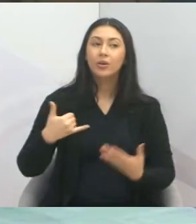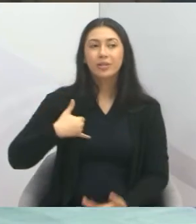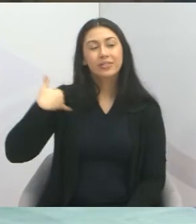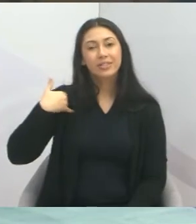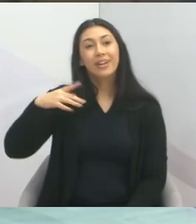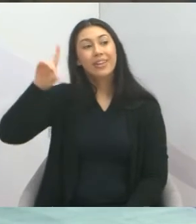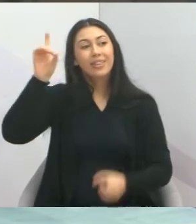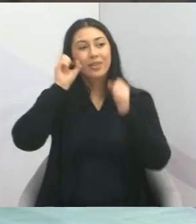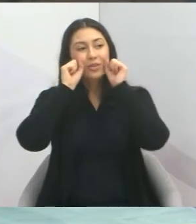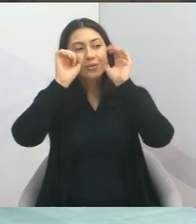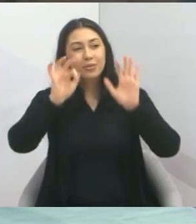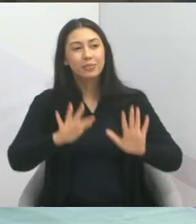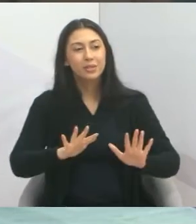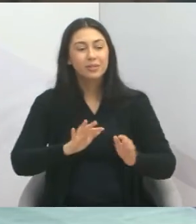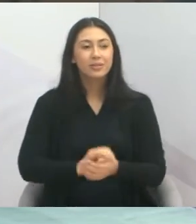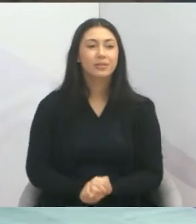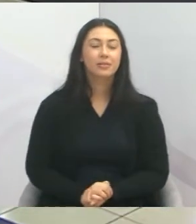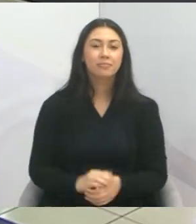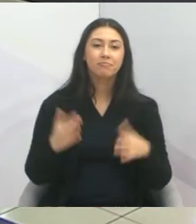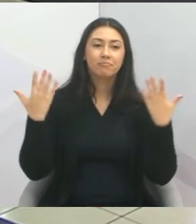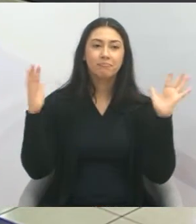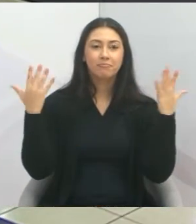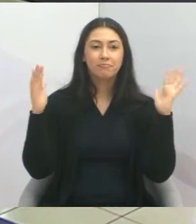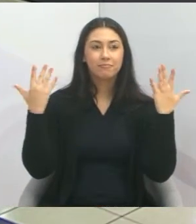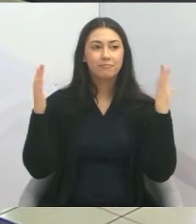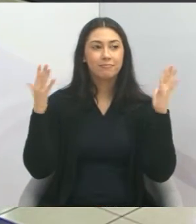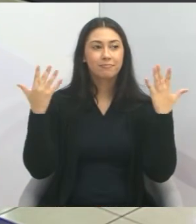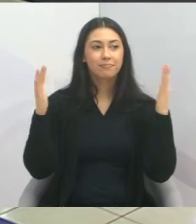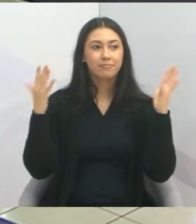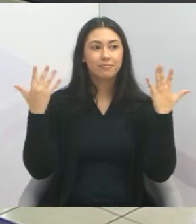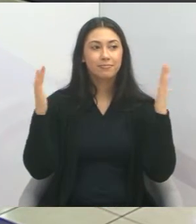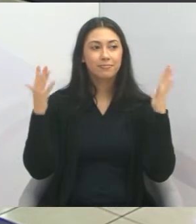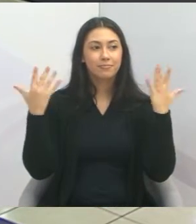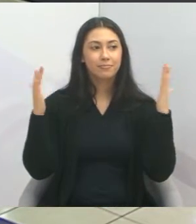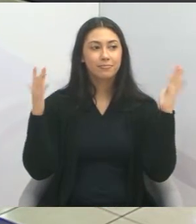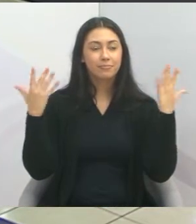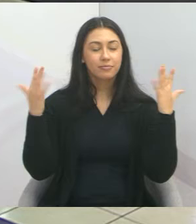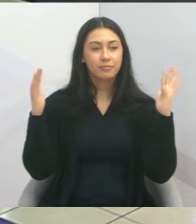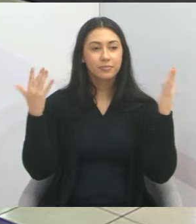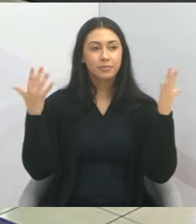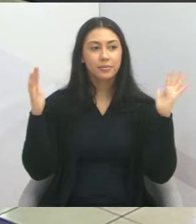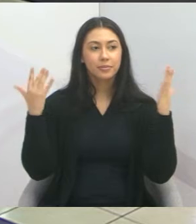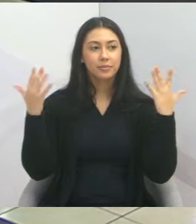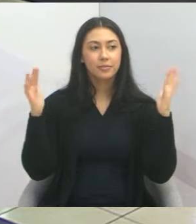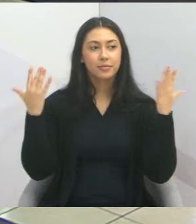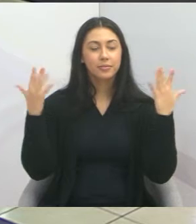mais um ano de vida Deus abençoe vereadora G1